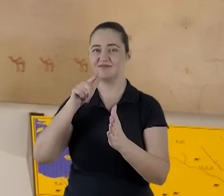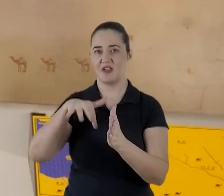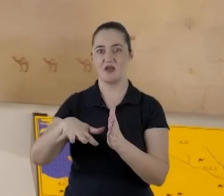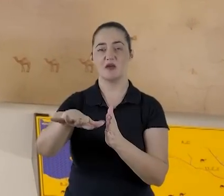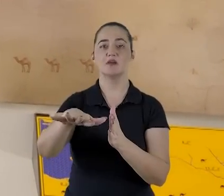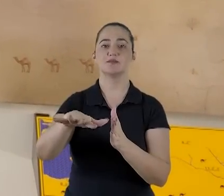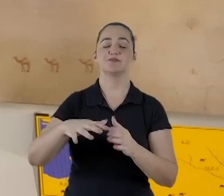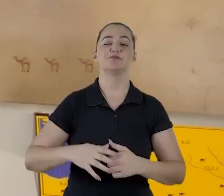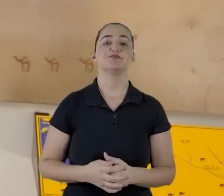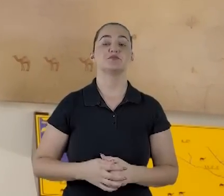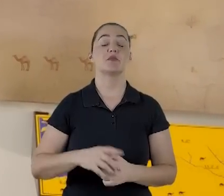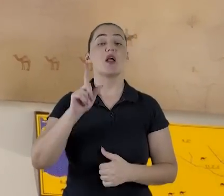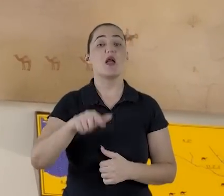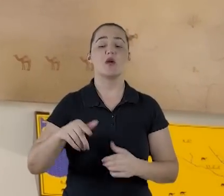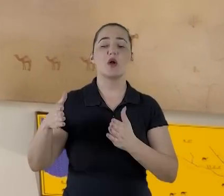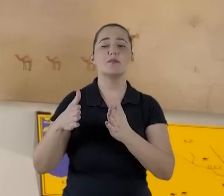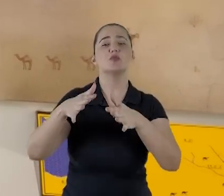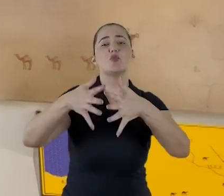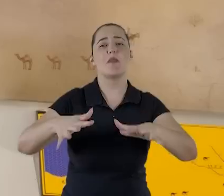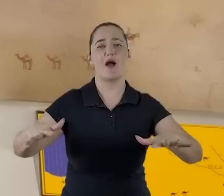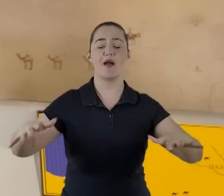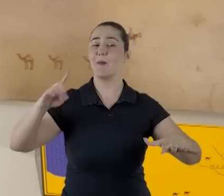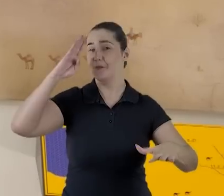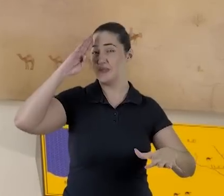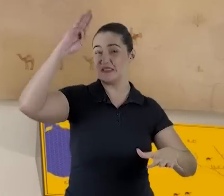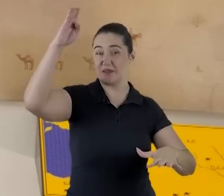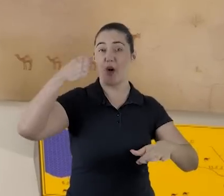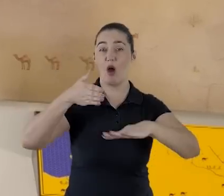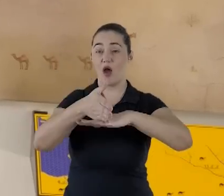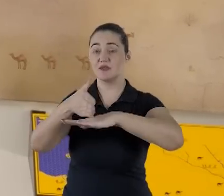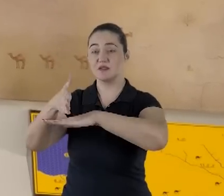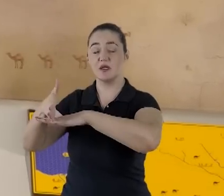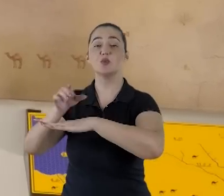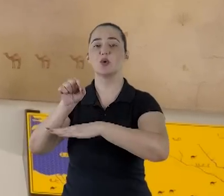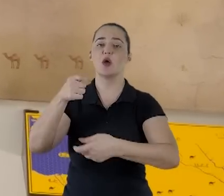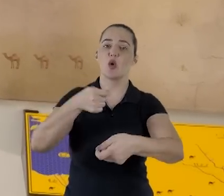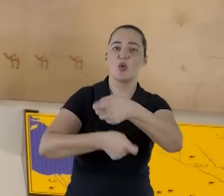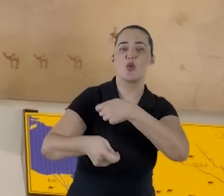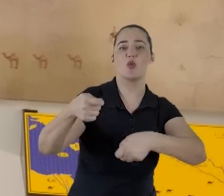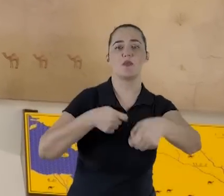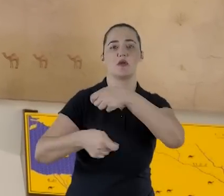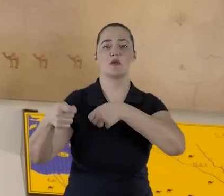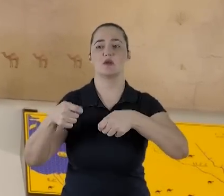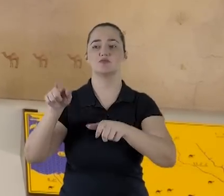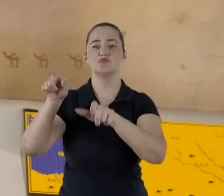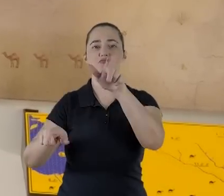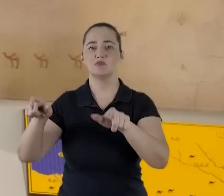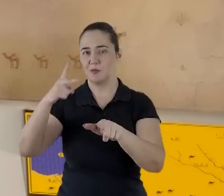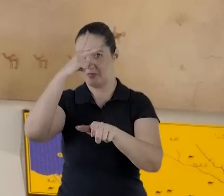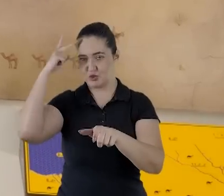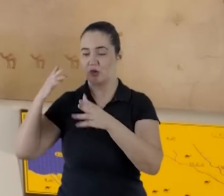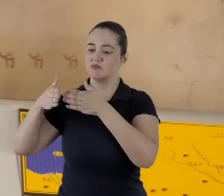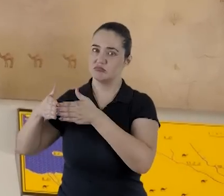a Via do Mar. Este era o principal acesso de todo o comércio dos mercadores que vinham desde o